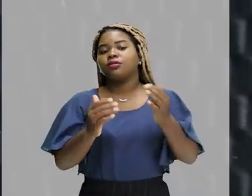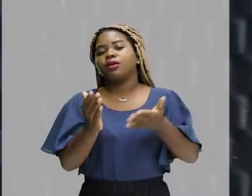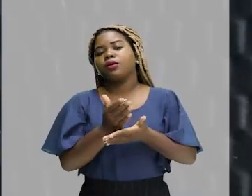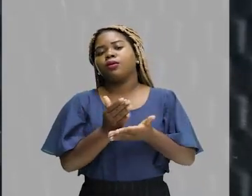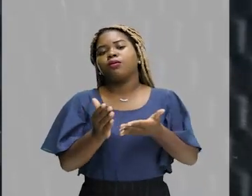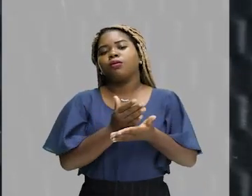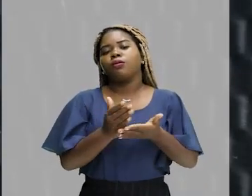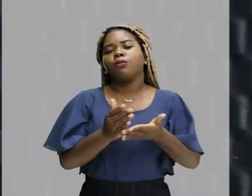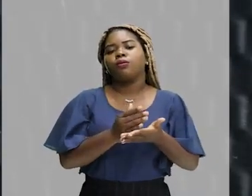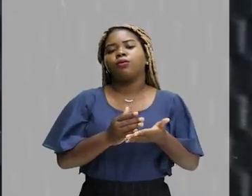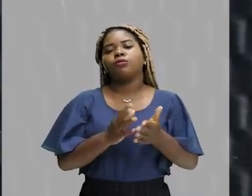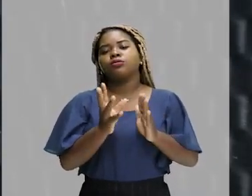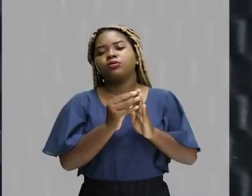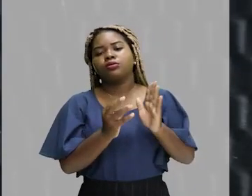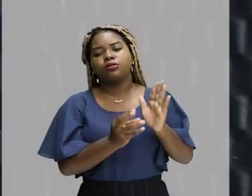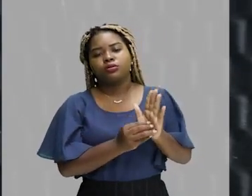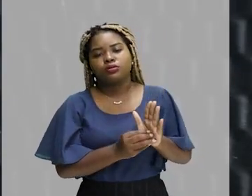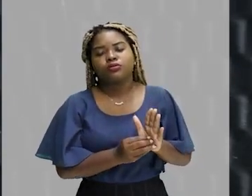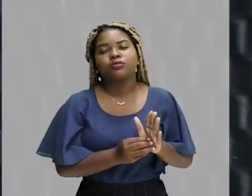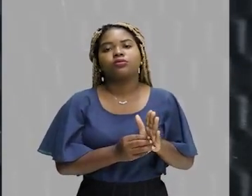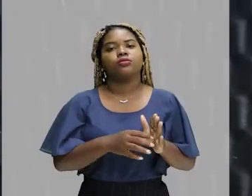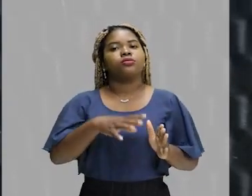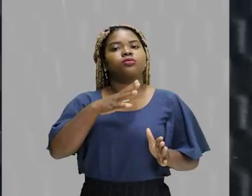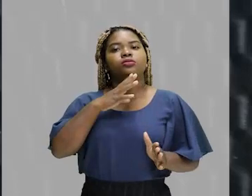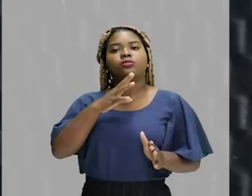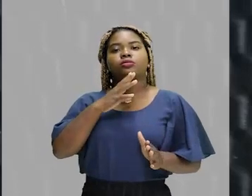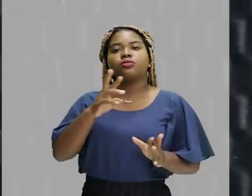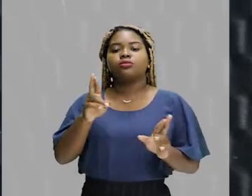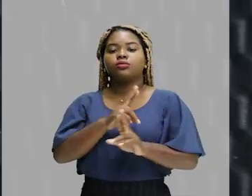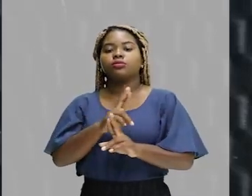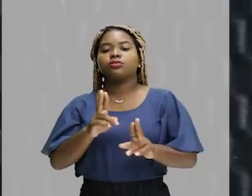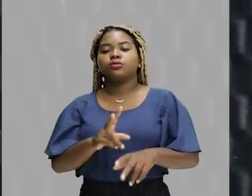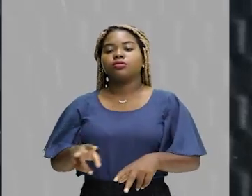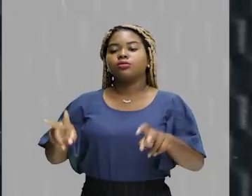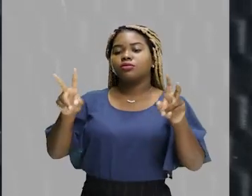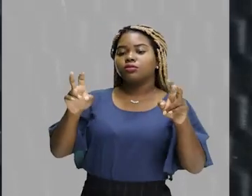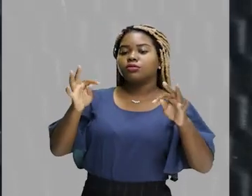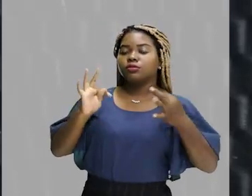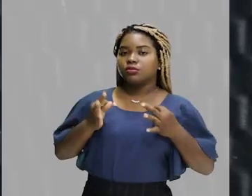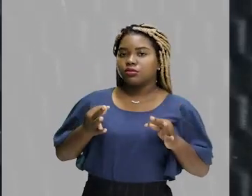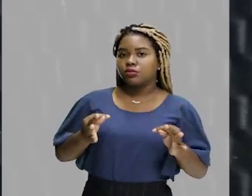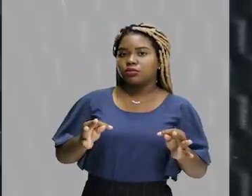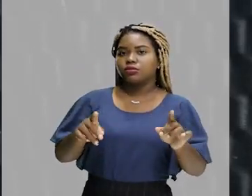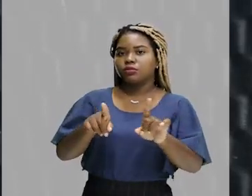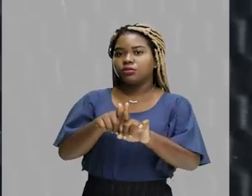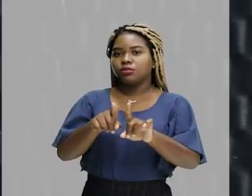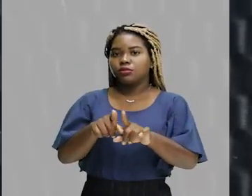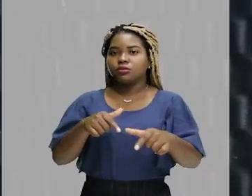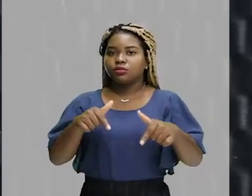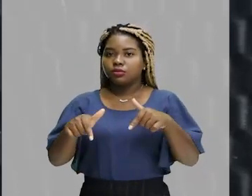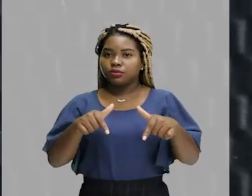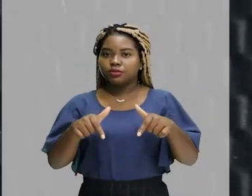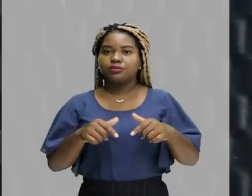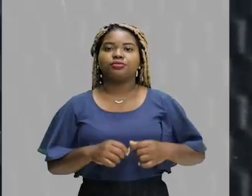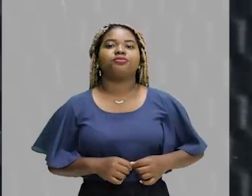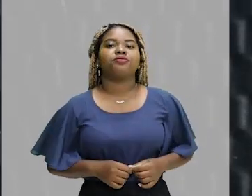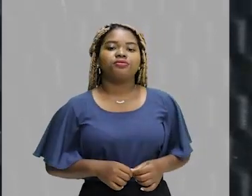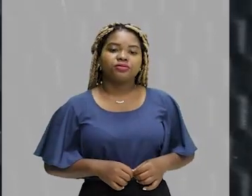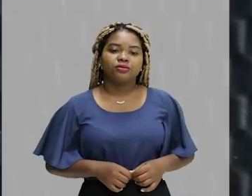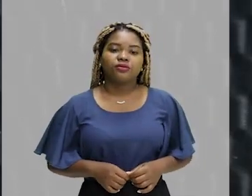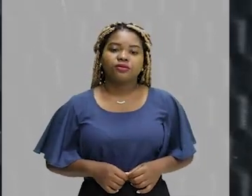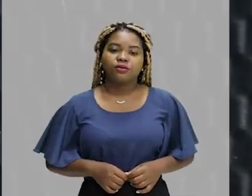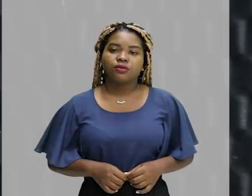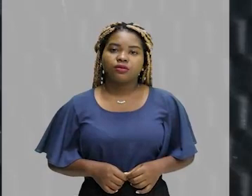alguns conhecimentos na relação entre tecnologia e trabalho. Meus amores, nós estamos num